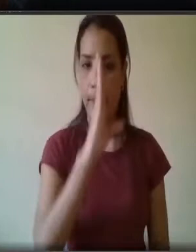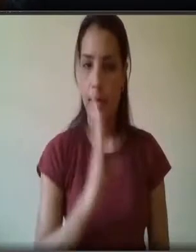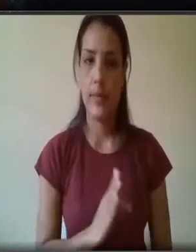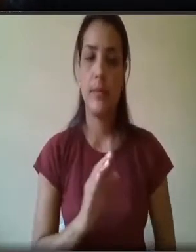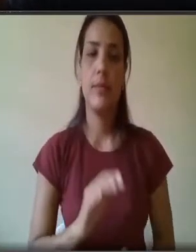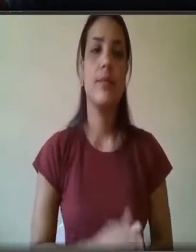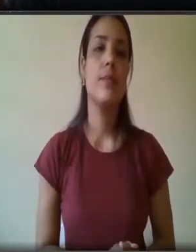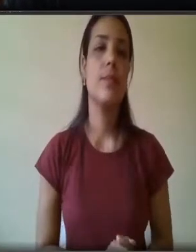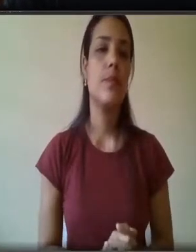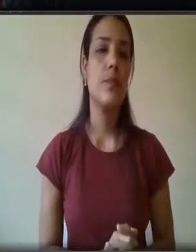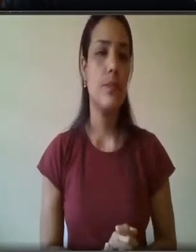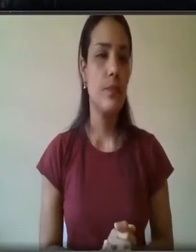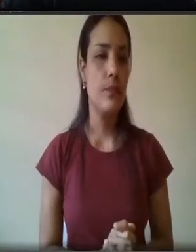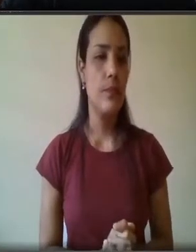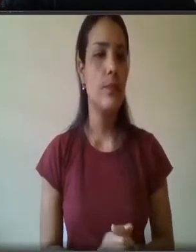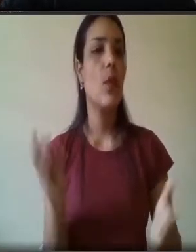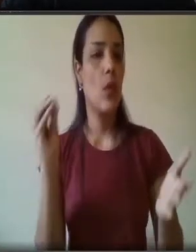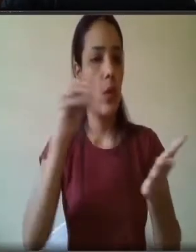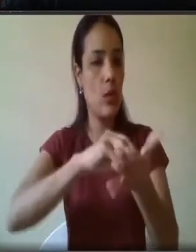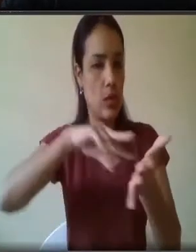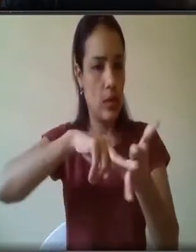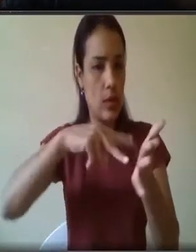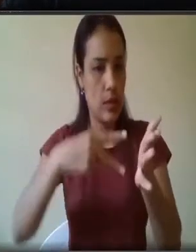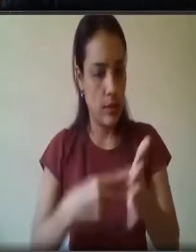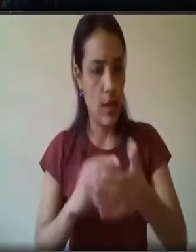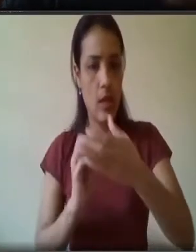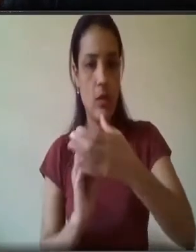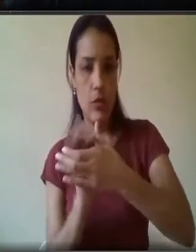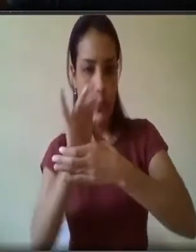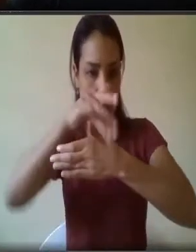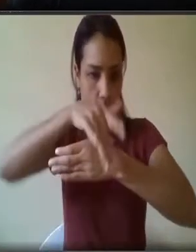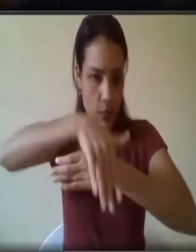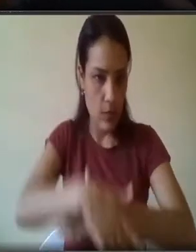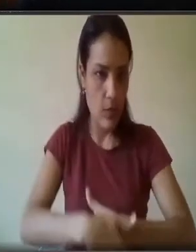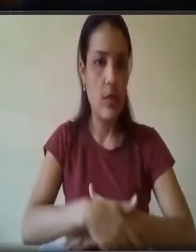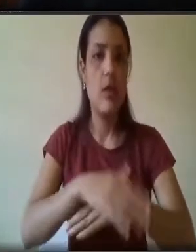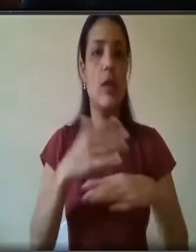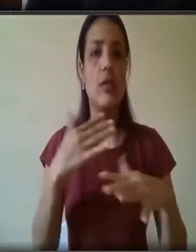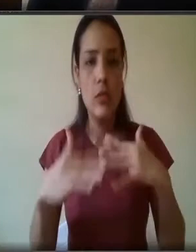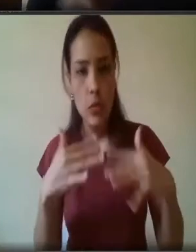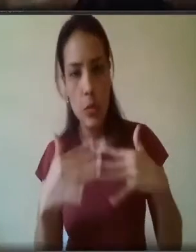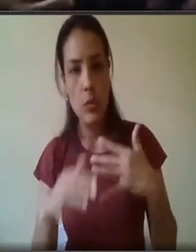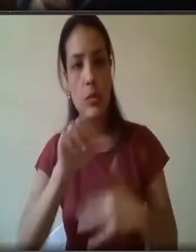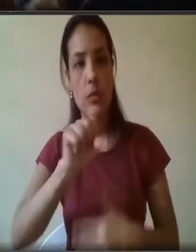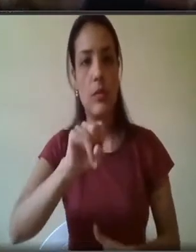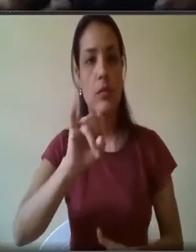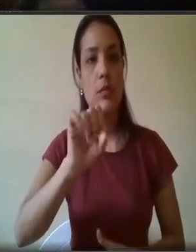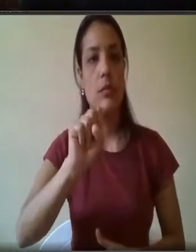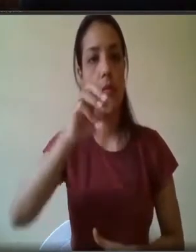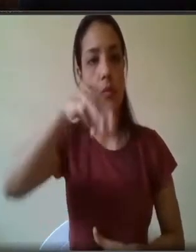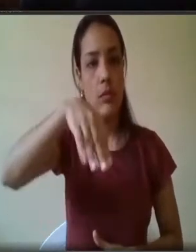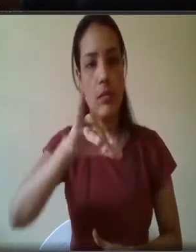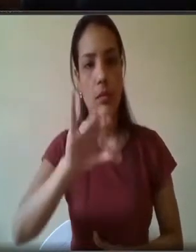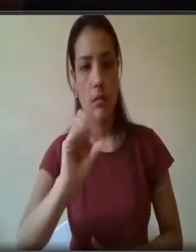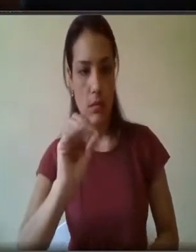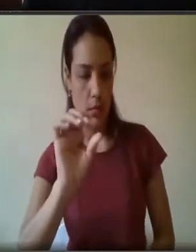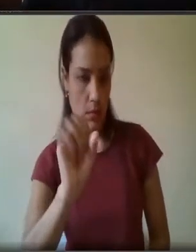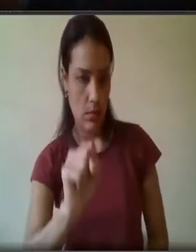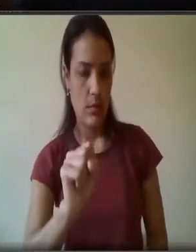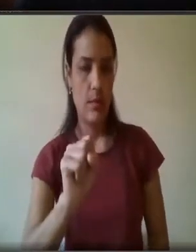de vulcanismo, os abalos sísmicos, e dos abalos sísmicos, o vulcanismo. Vocês